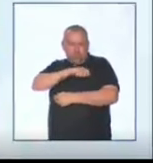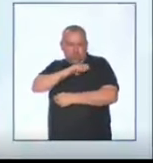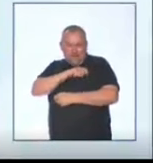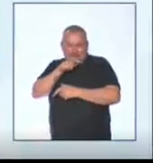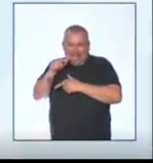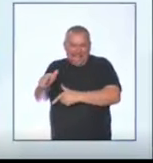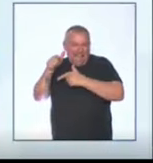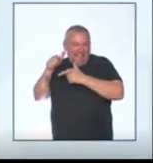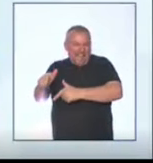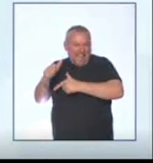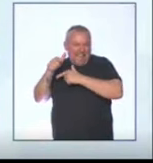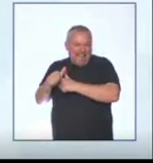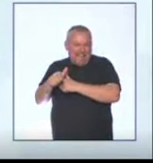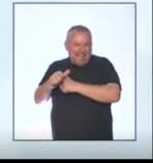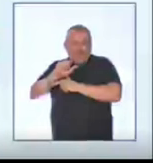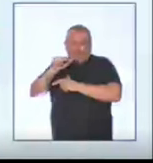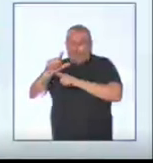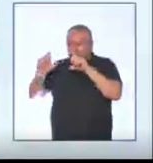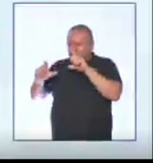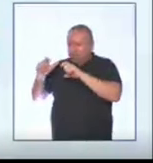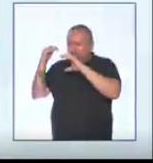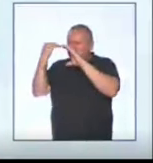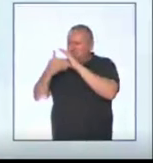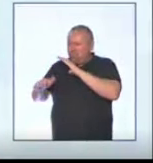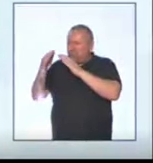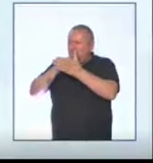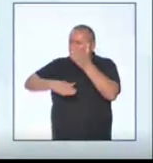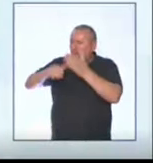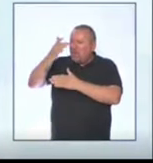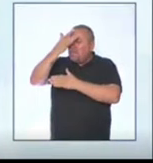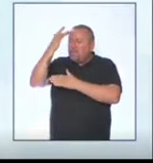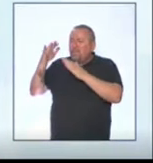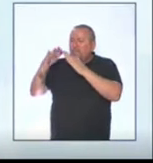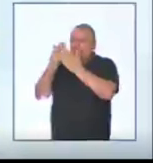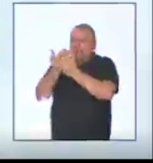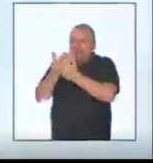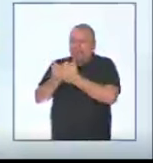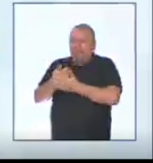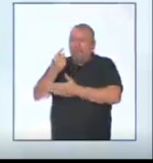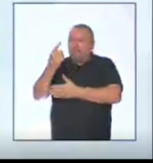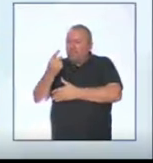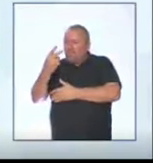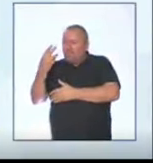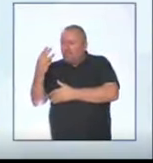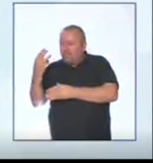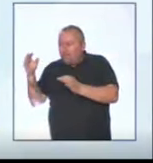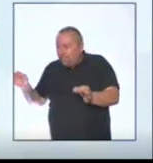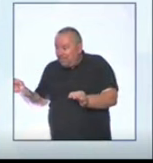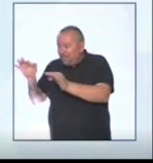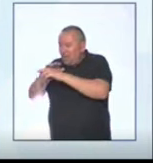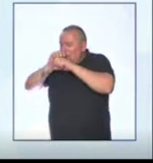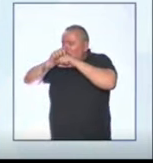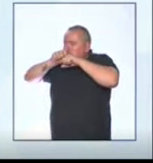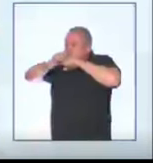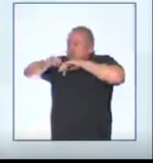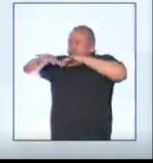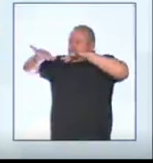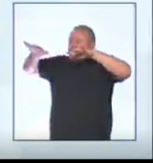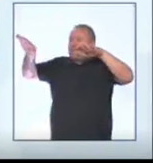deles. Vamos mandar para todos do colégio? Um, dois, três, pronto. Agora todo mundo.